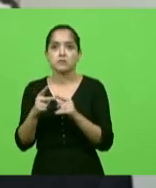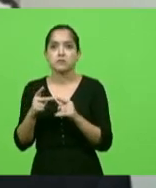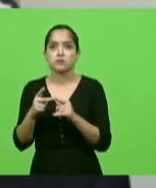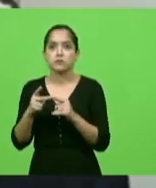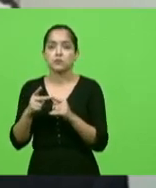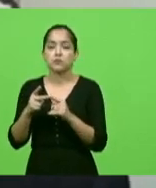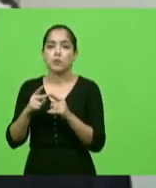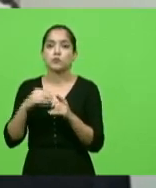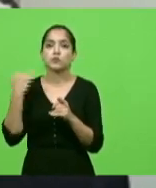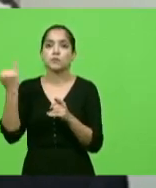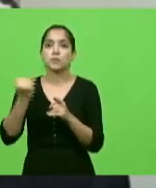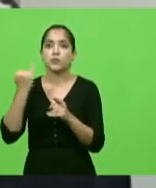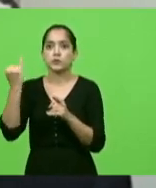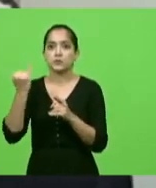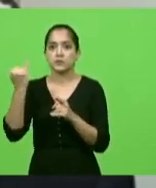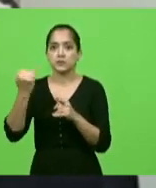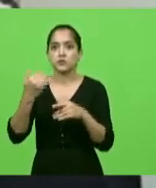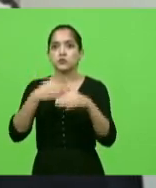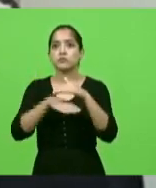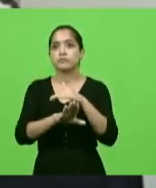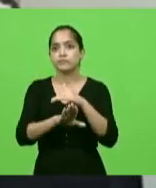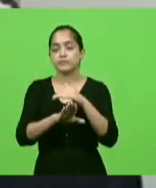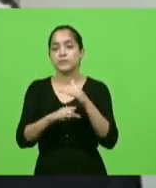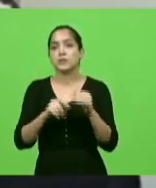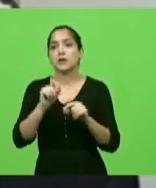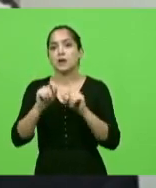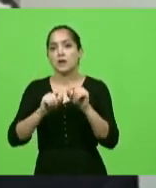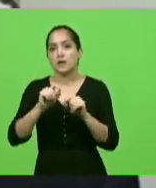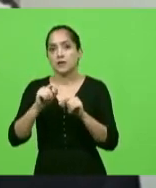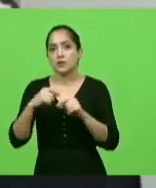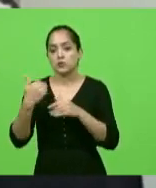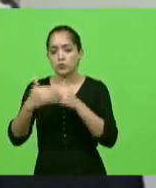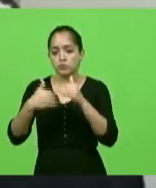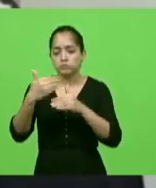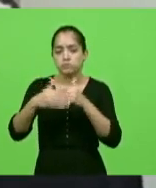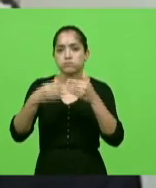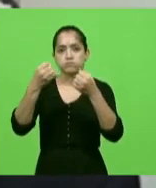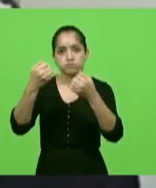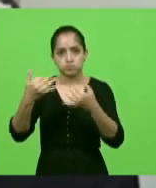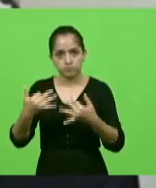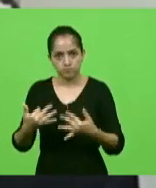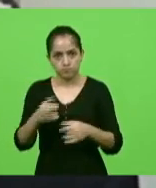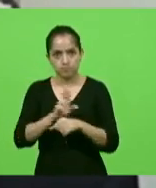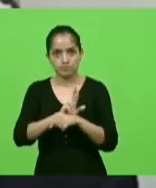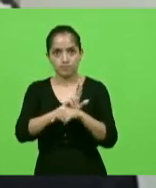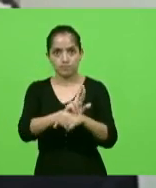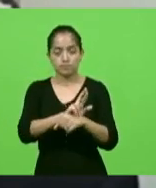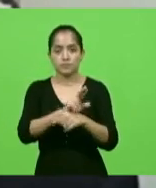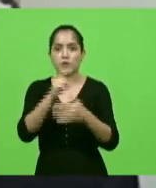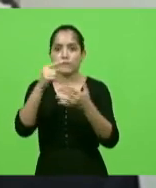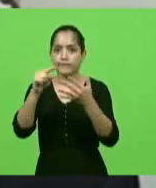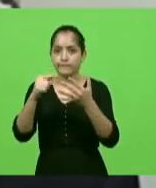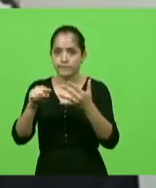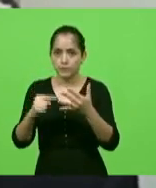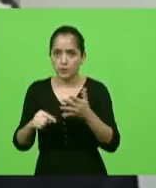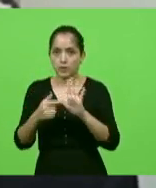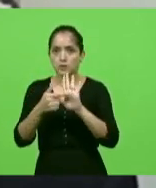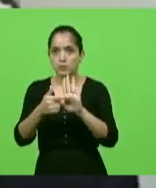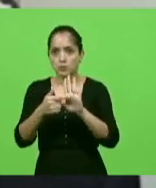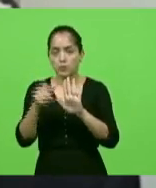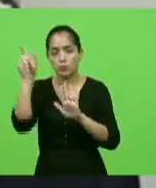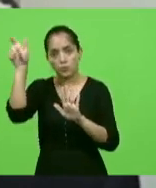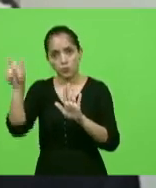segundo. Relevante quanto a esse tópico de toda a narrativa realizada pelos representantes pessoais que vários elementos indicam